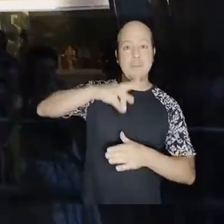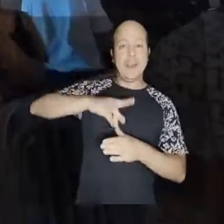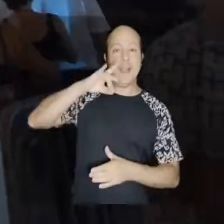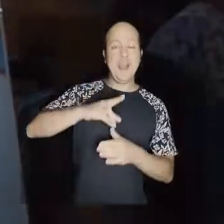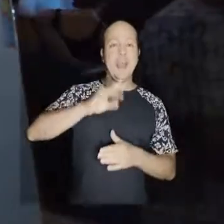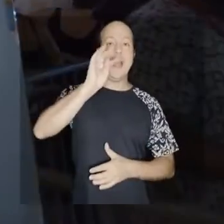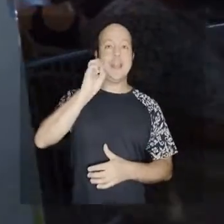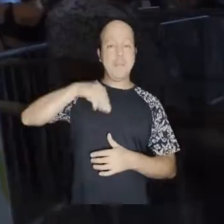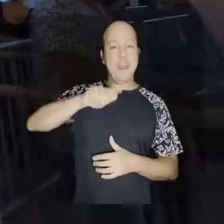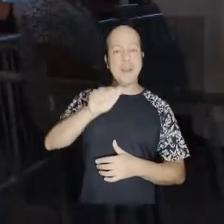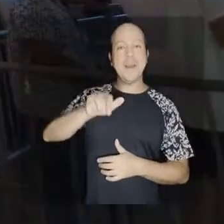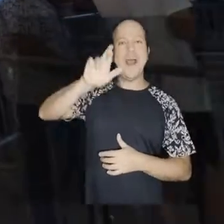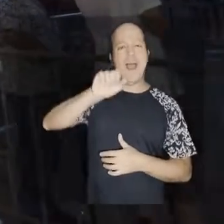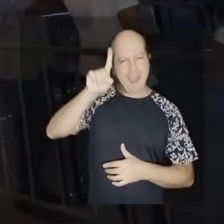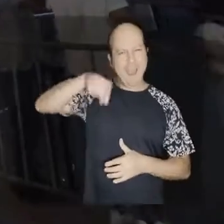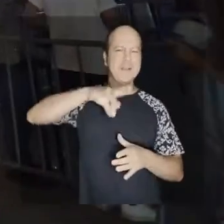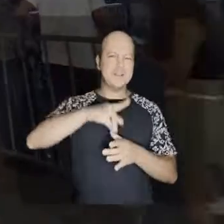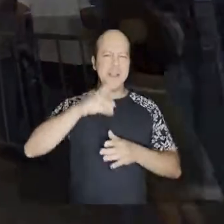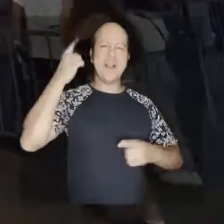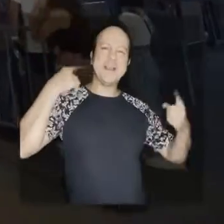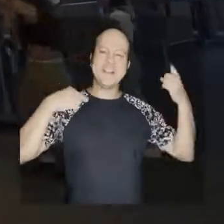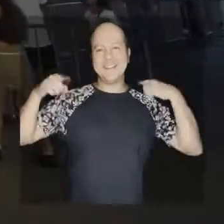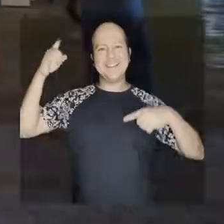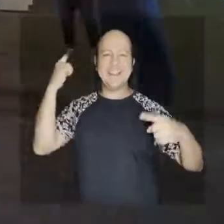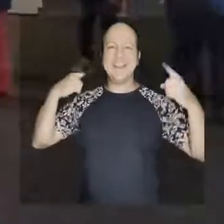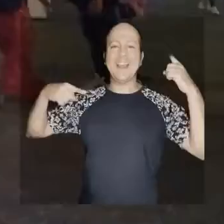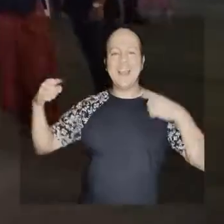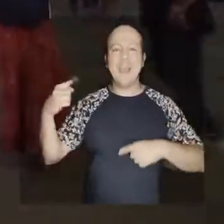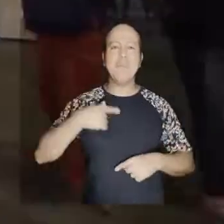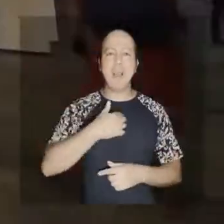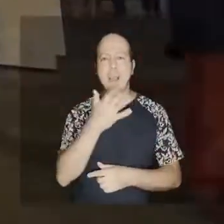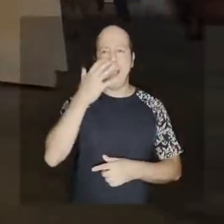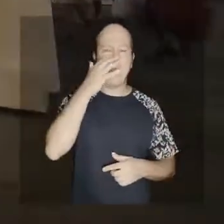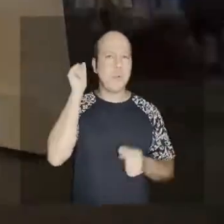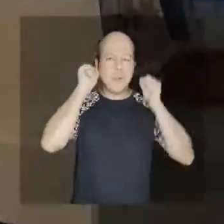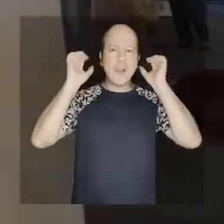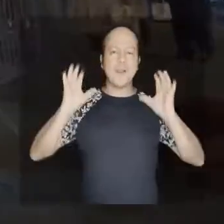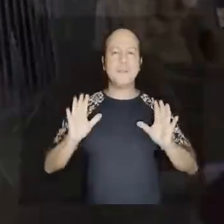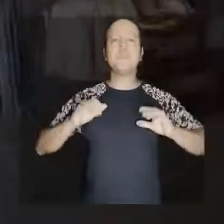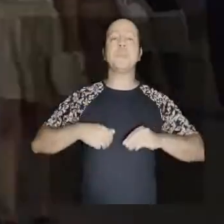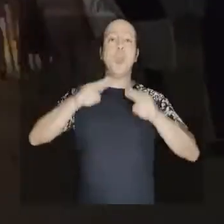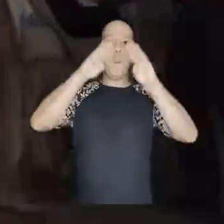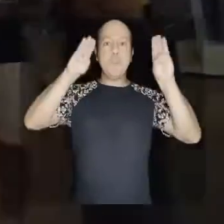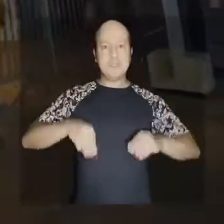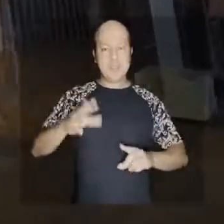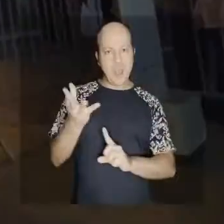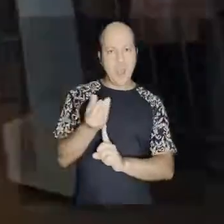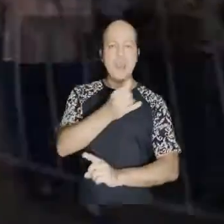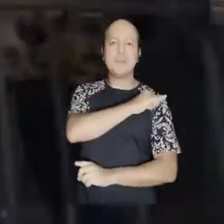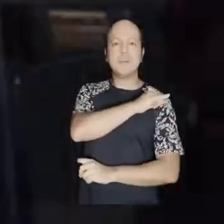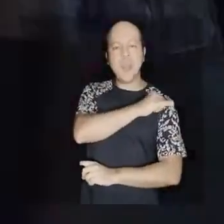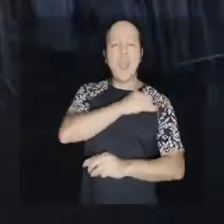do Tamaquaré. Grande número de pessoas chega ao pilotis do museu. É um feitiço cabu. O Museu de Arte do Rio é um